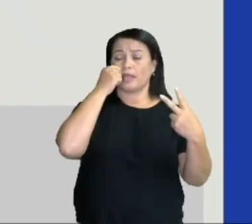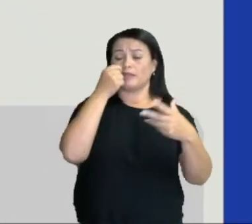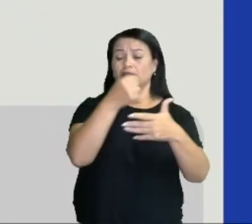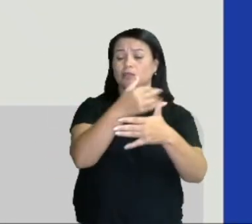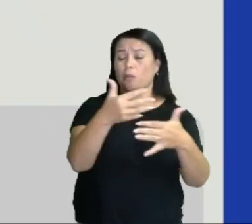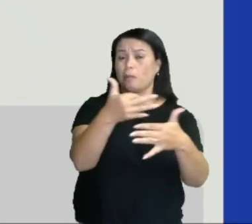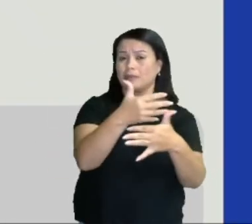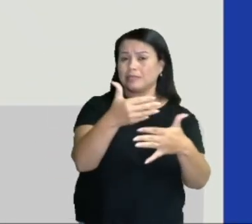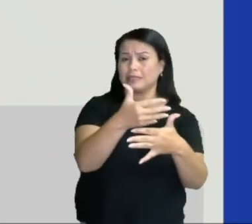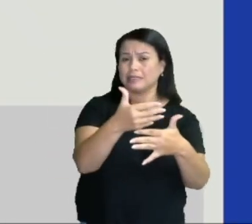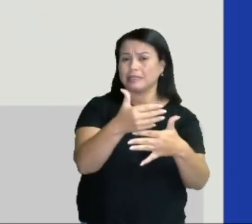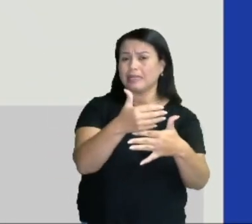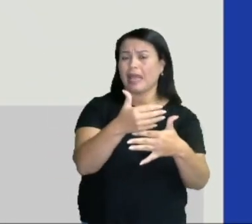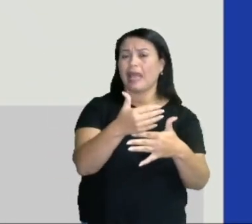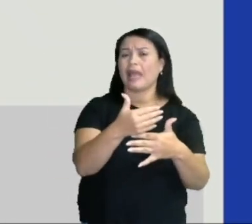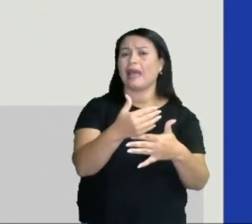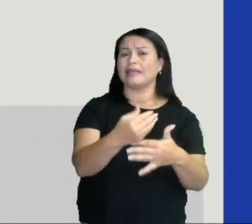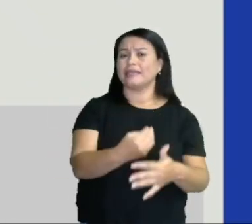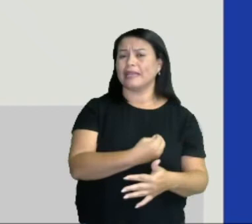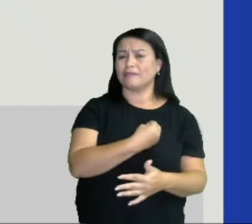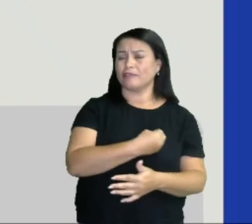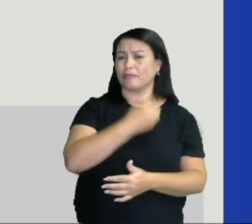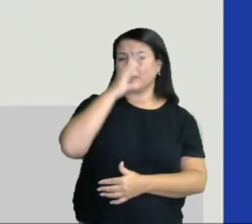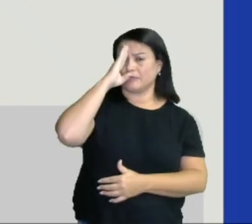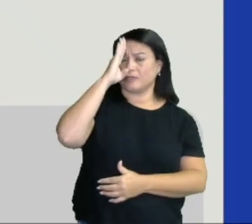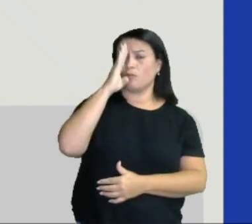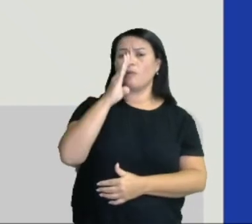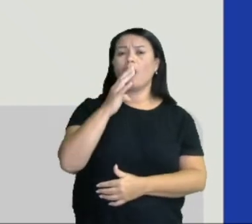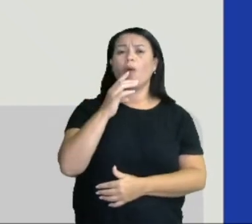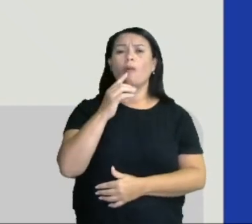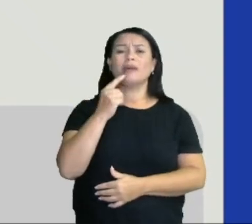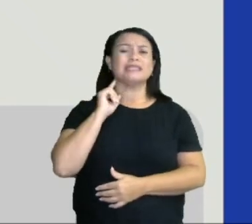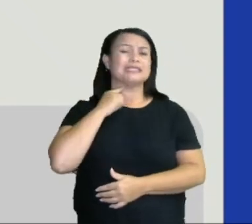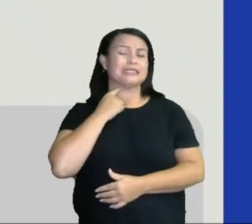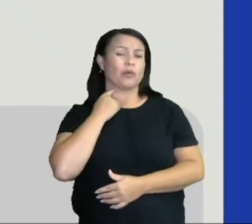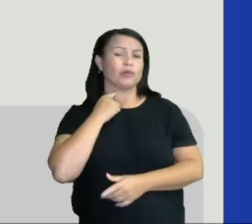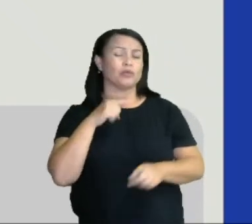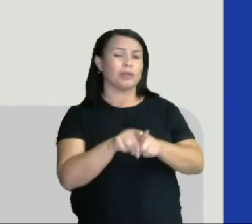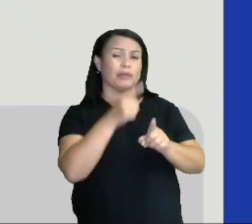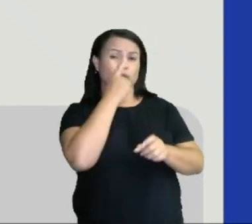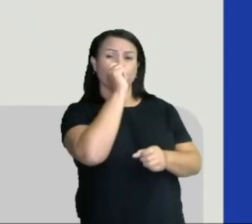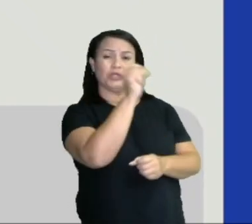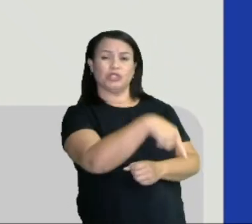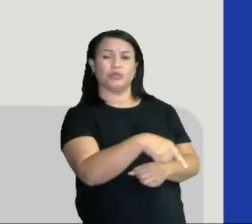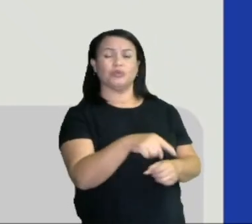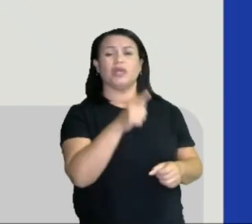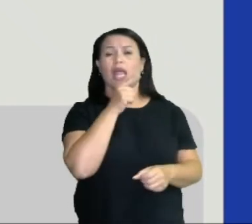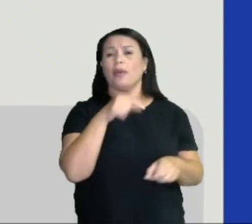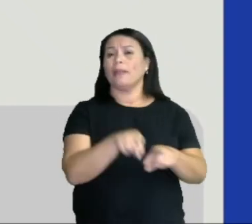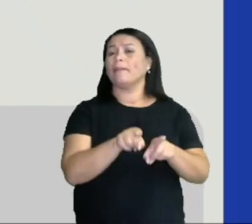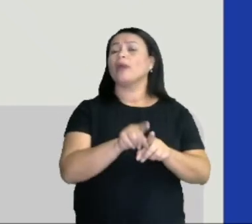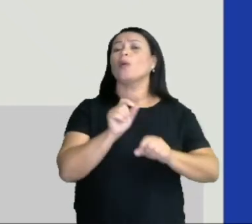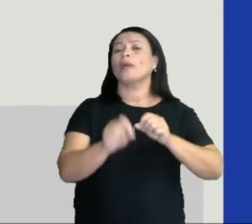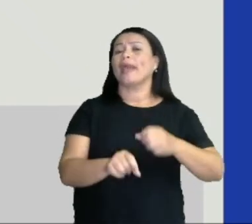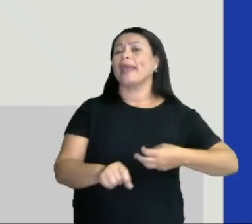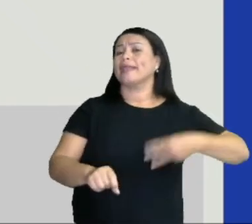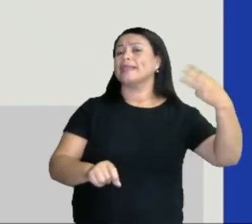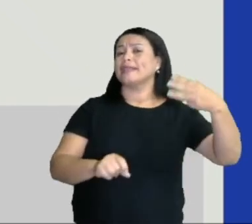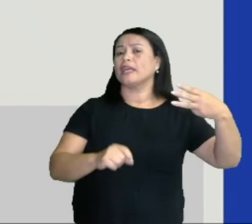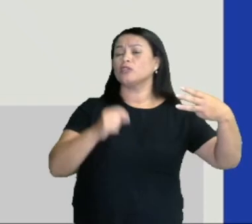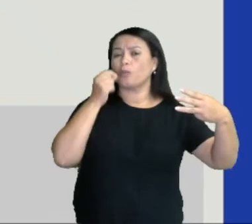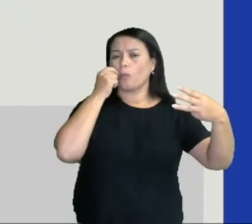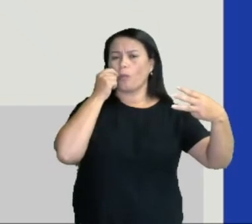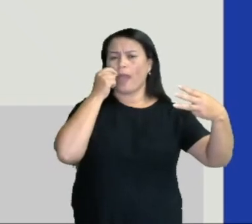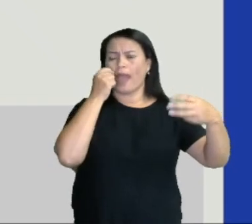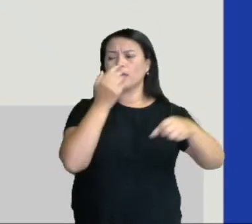cidade vivem principalmente na rede de esgotos e nos depósitos de lixo. 3. Um rato branco